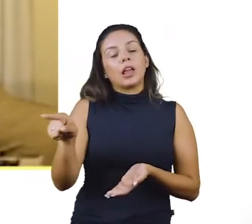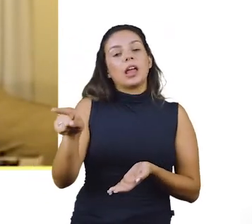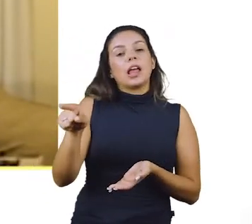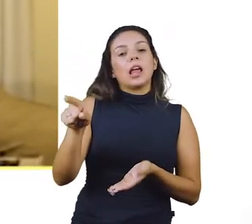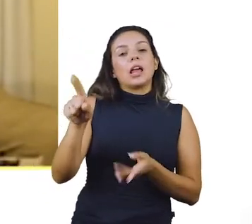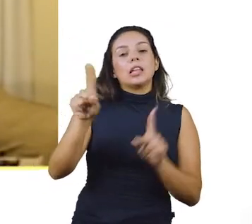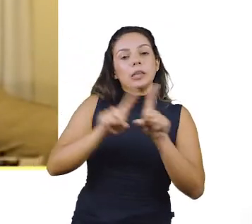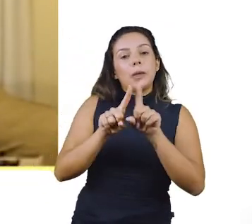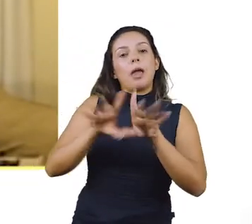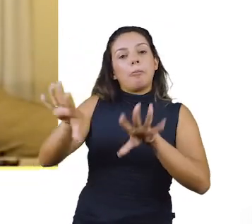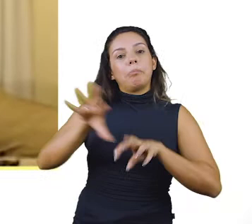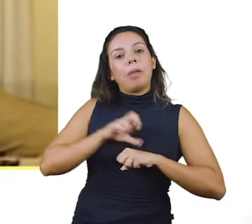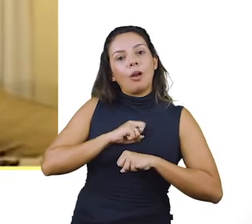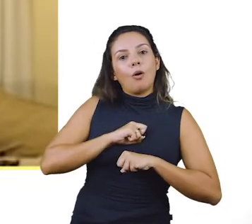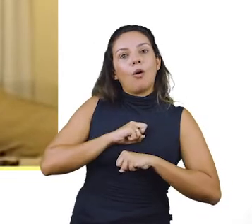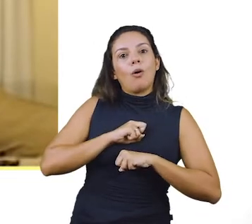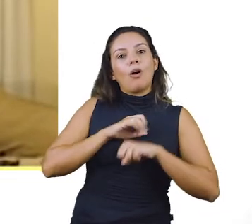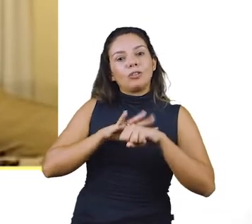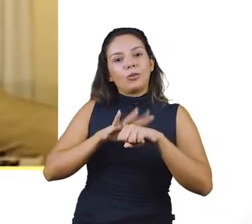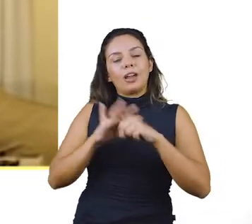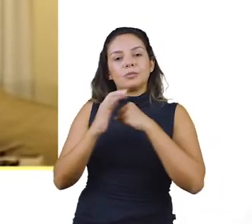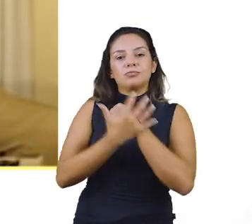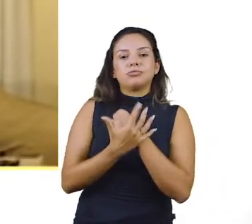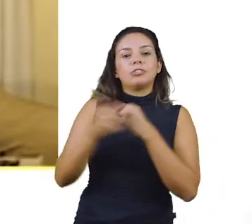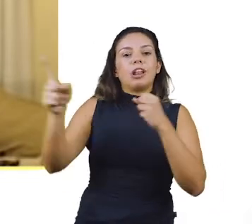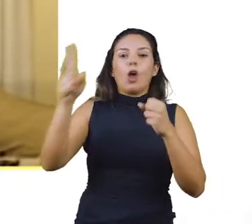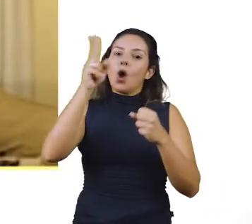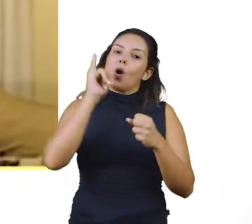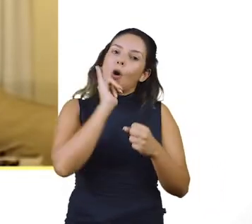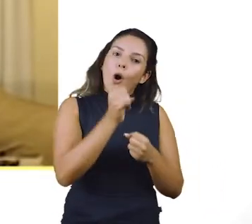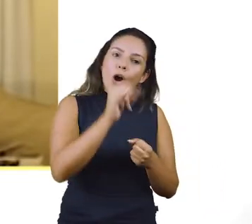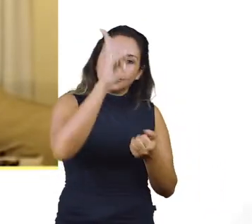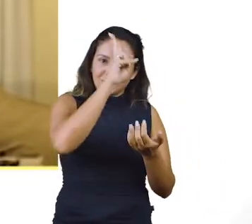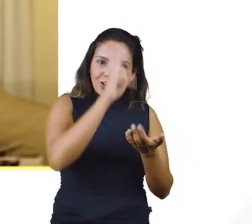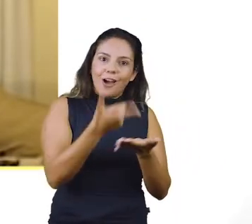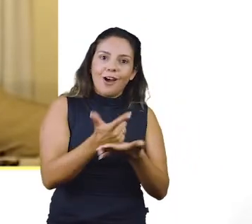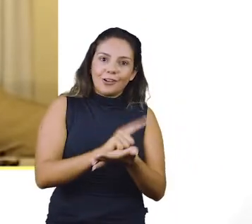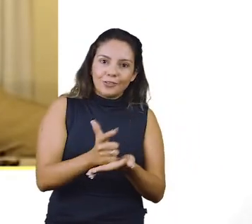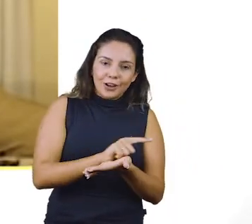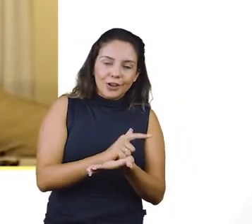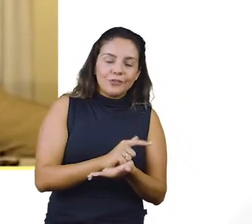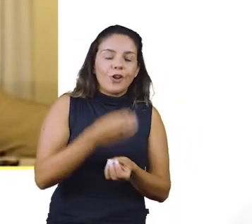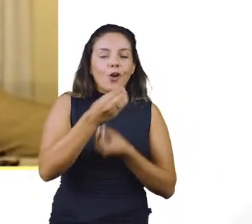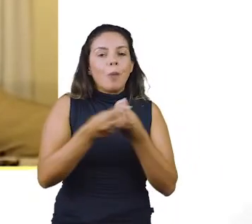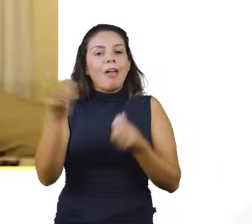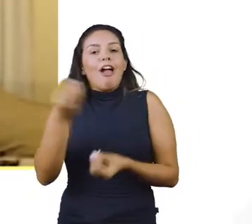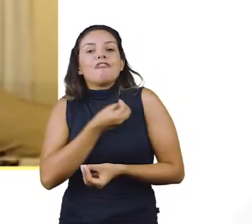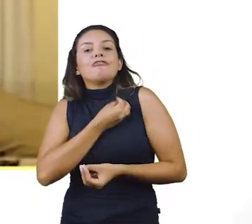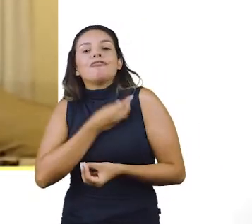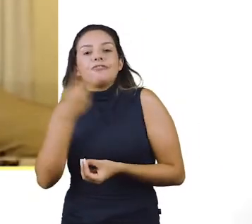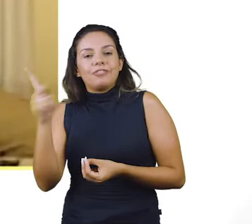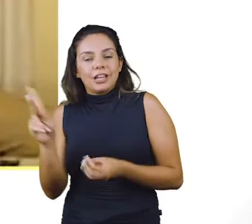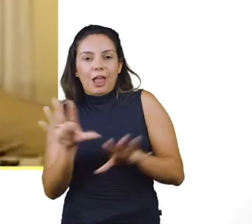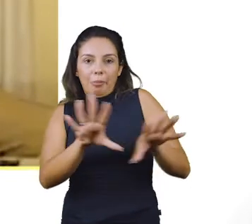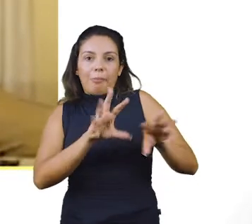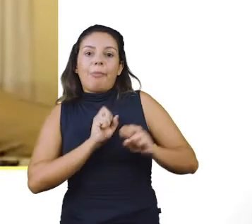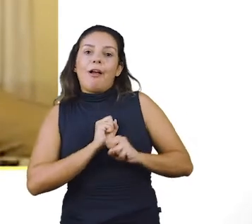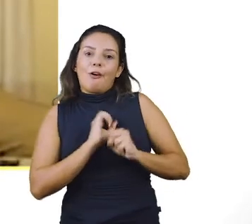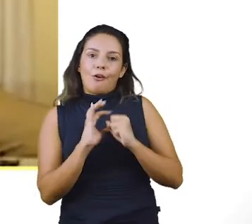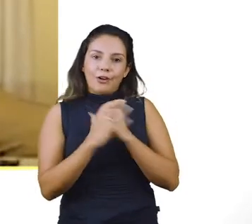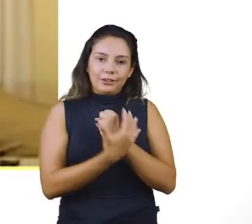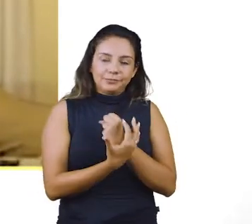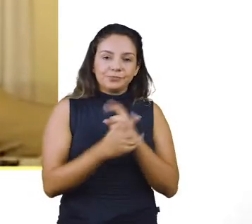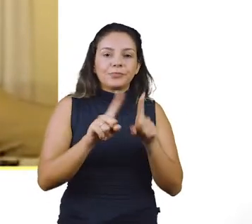mãe ficaram as duas em casa, ela foi assintomática. Como é que foi essa vivência dessa criança sobre tudo isso? E a Mia é